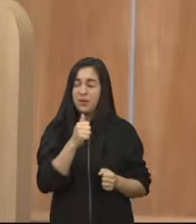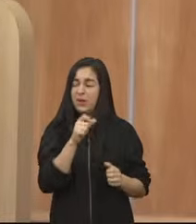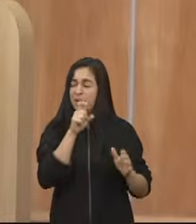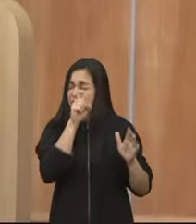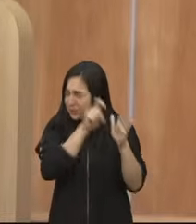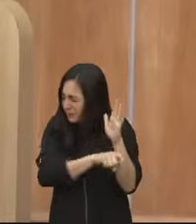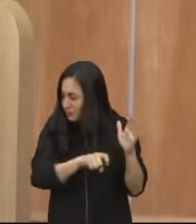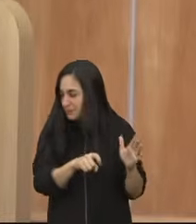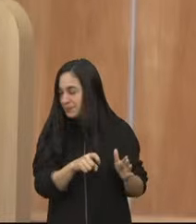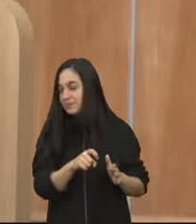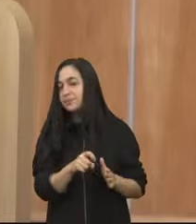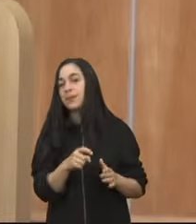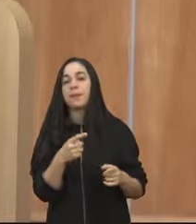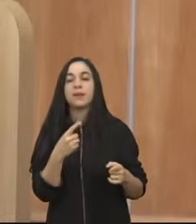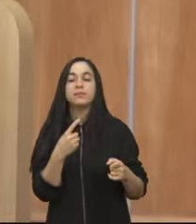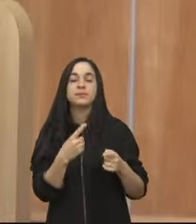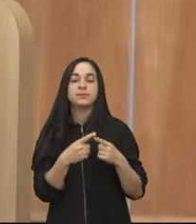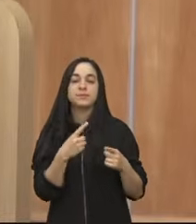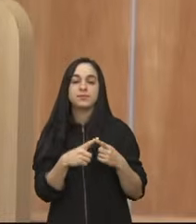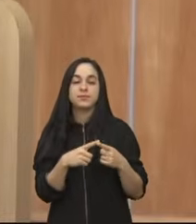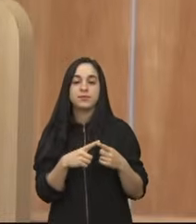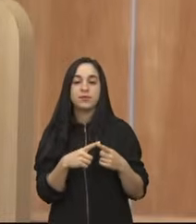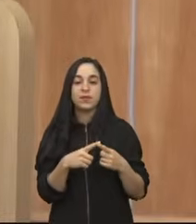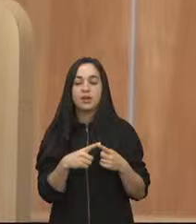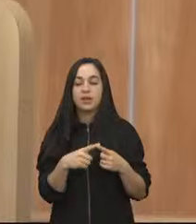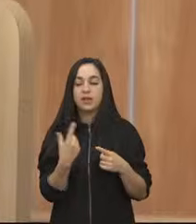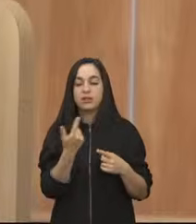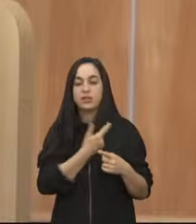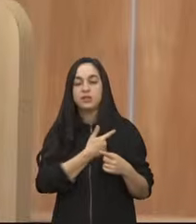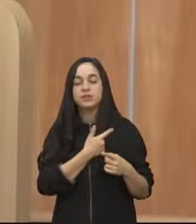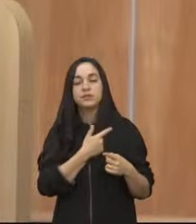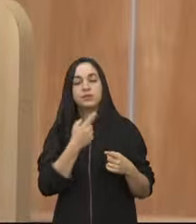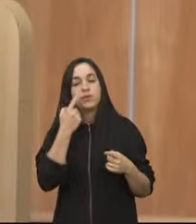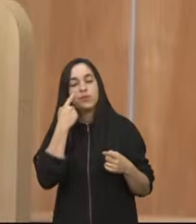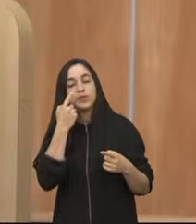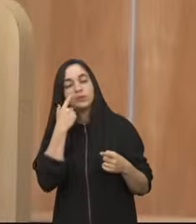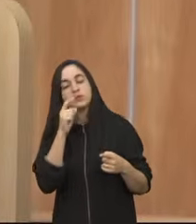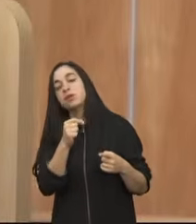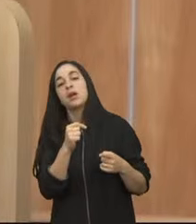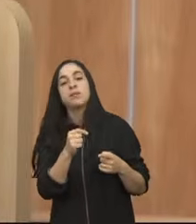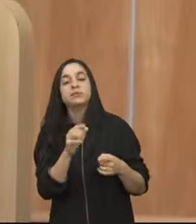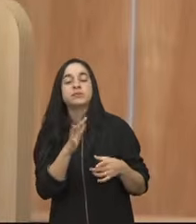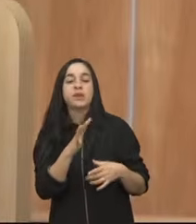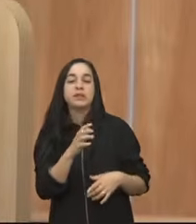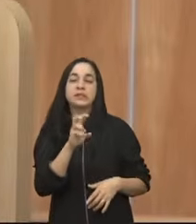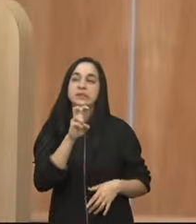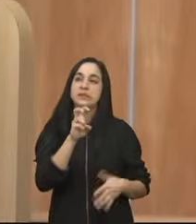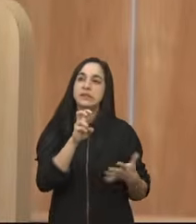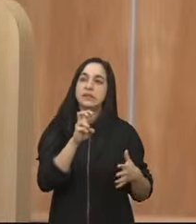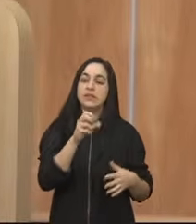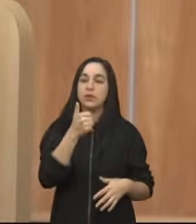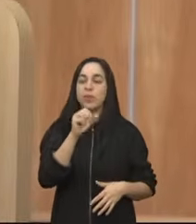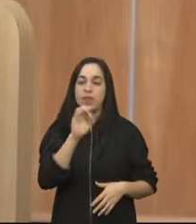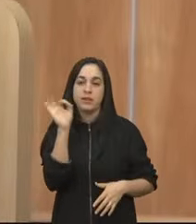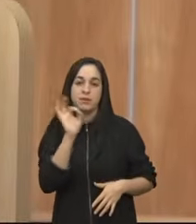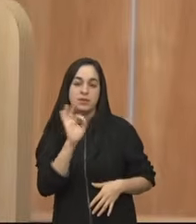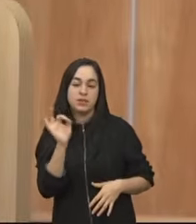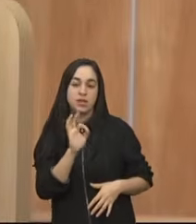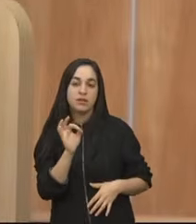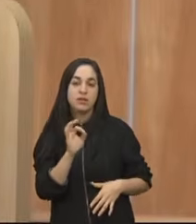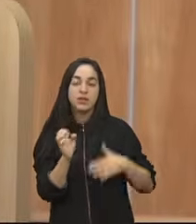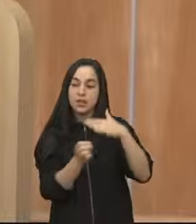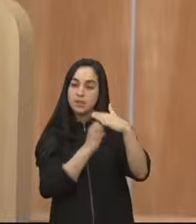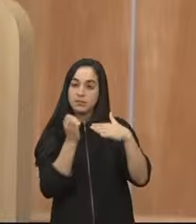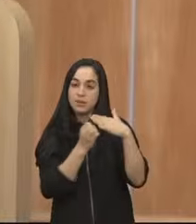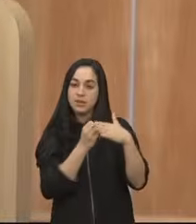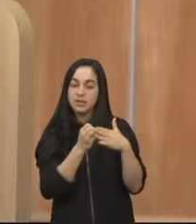nem toda empresa de pequeno porte está no Simples. A gente fez um levantamento aqui, de 5% a 10% das empresas que poderia estar no Simples, opta por não